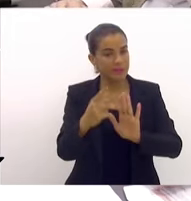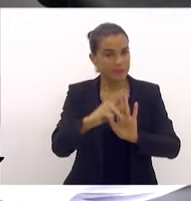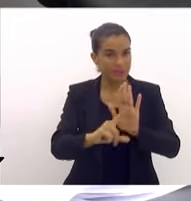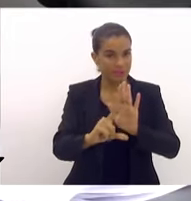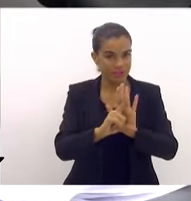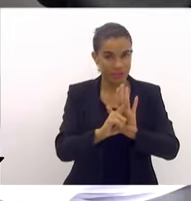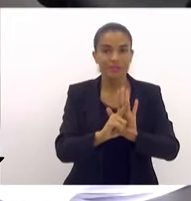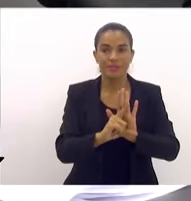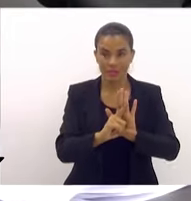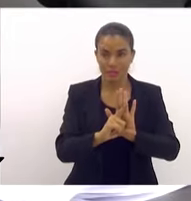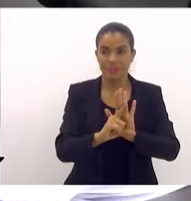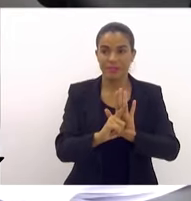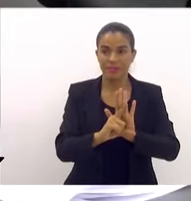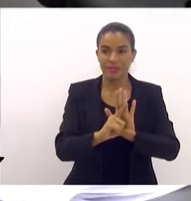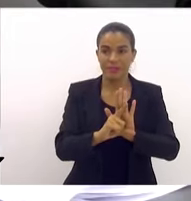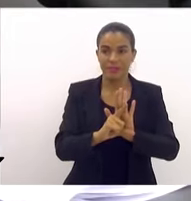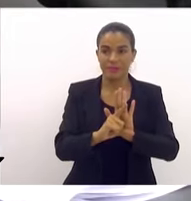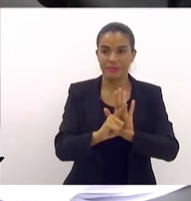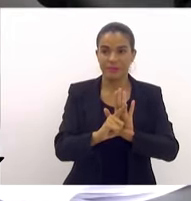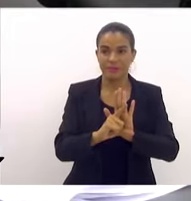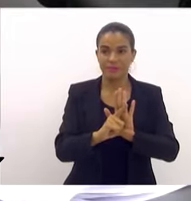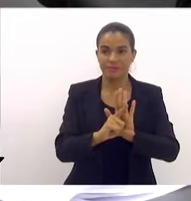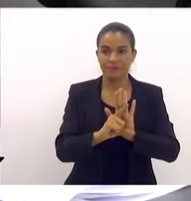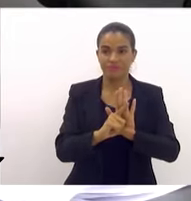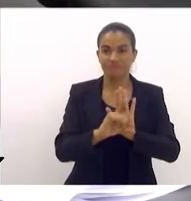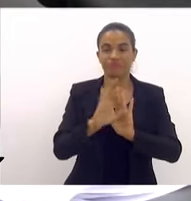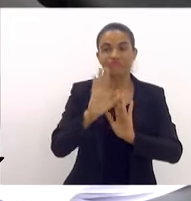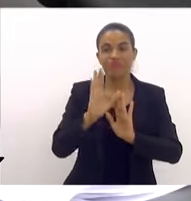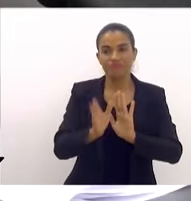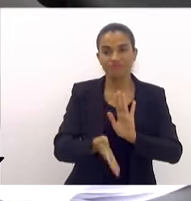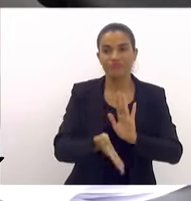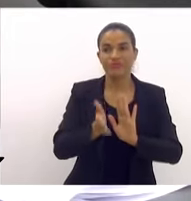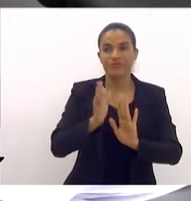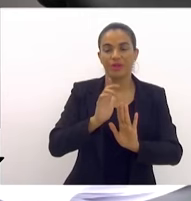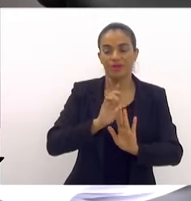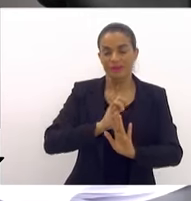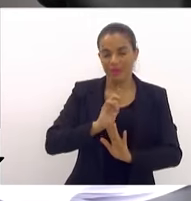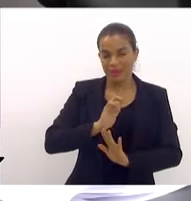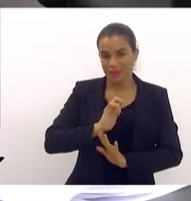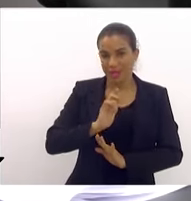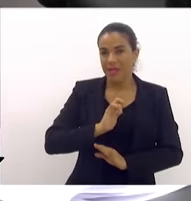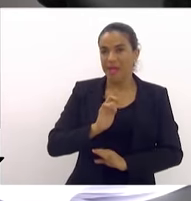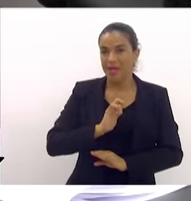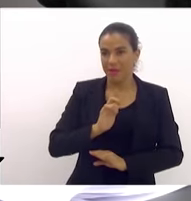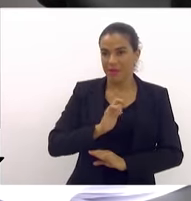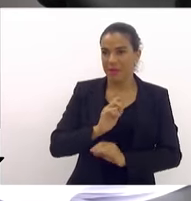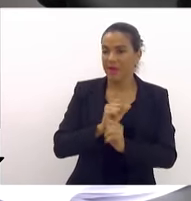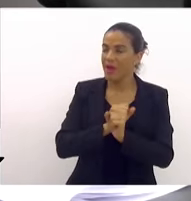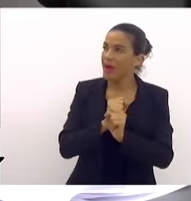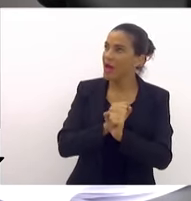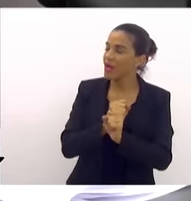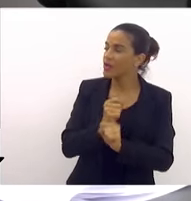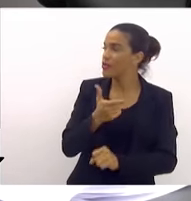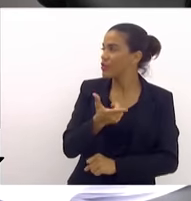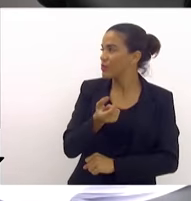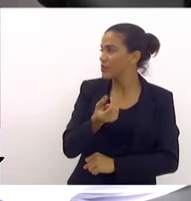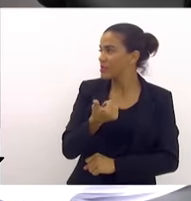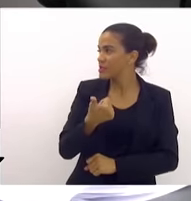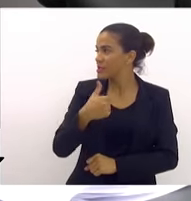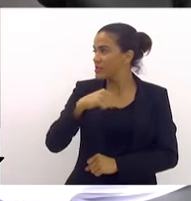apresentei esse projeto de lei, a gente já teve aqui, só de lembrar, no ano de 2019,